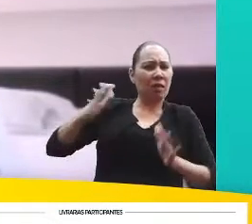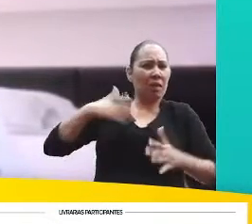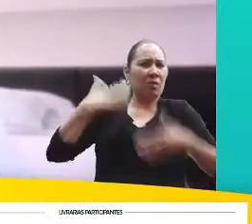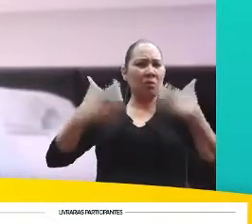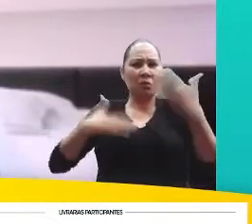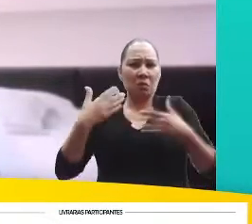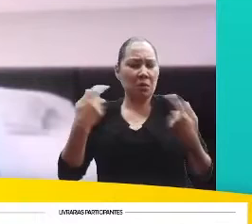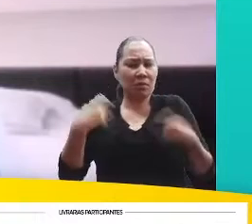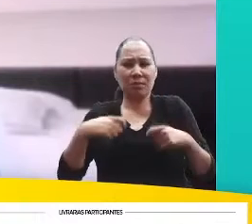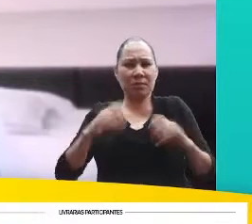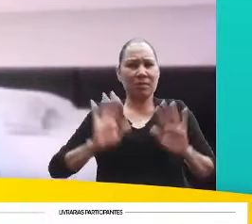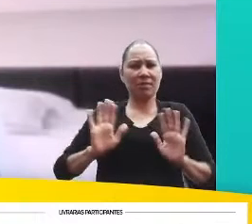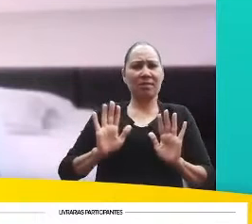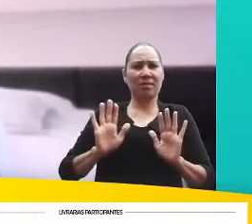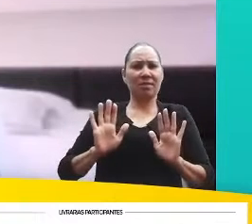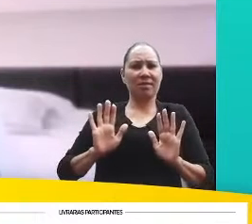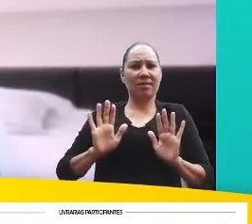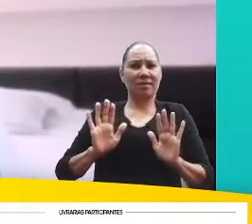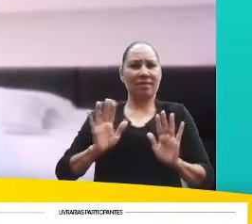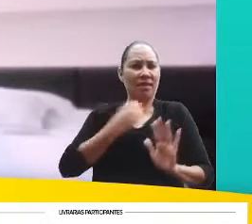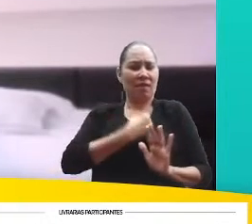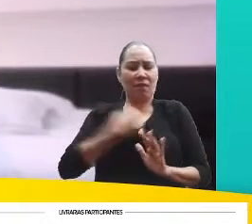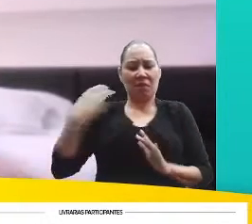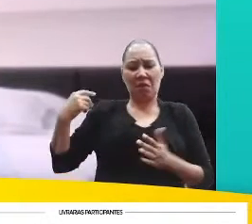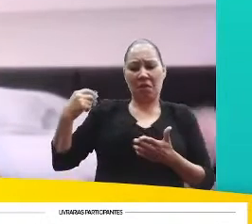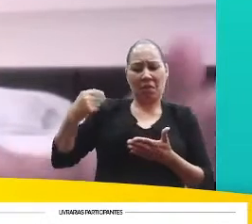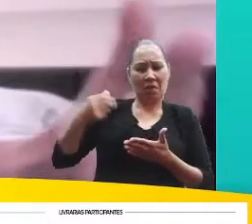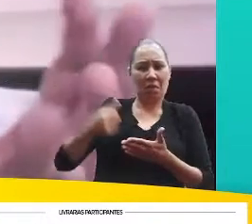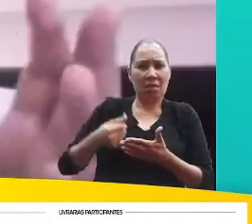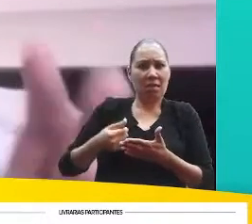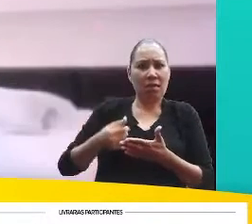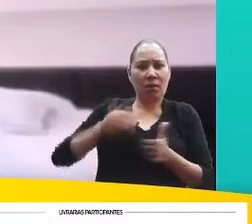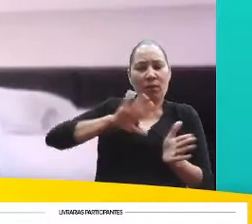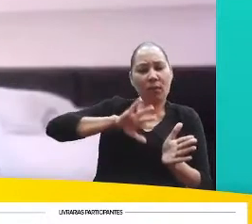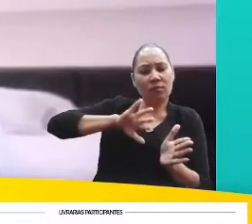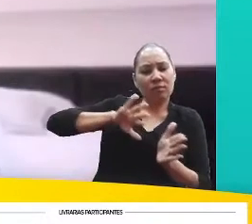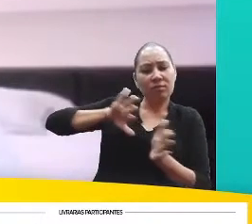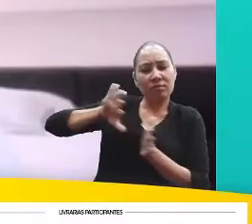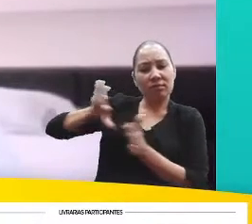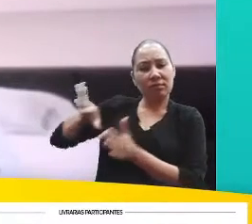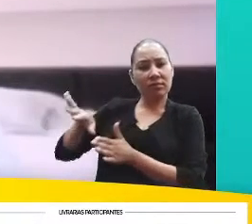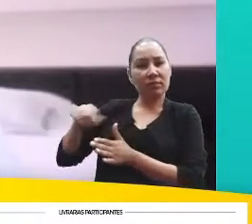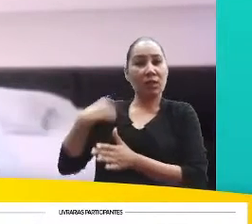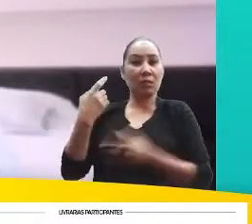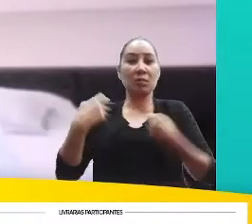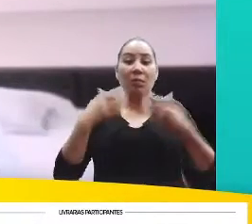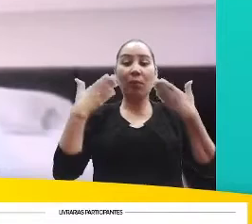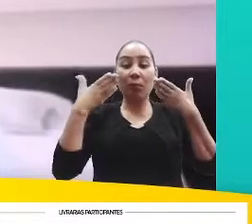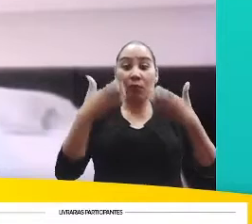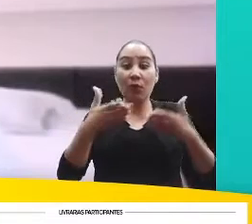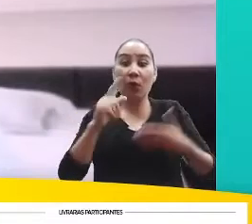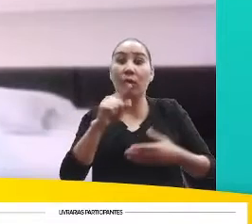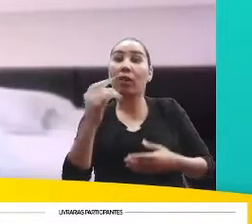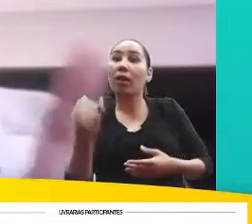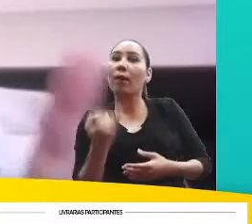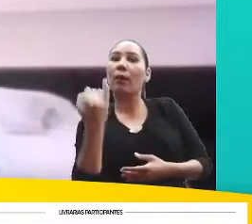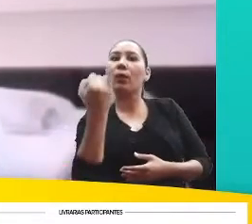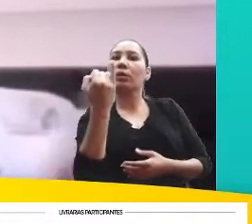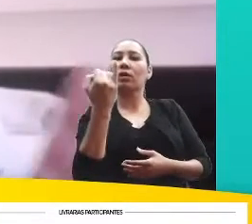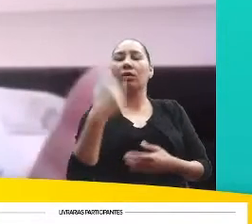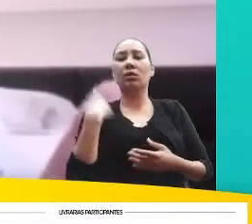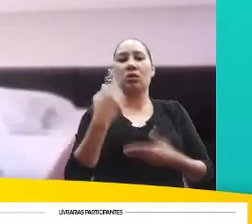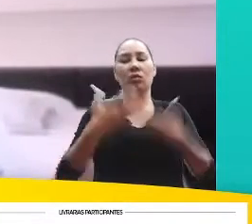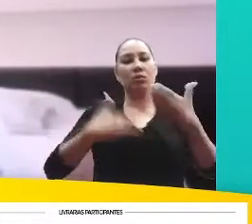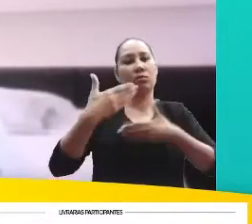desespero, ele não vai mais fazer parte da nossa vida. Por quê? Porque estaremos focados no que é importante, o desenvolvimento moral, e